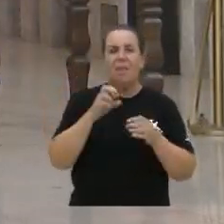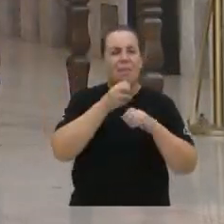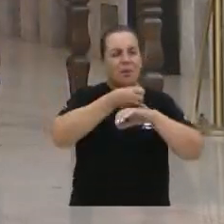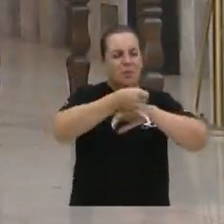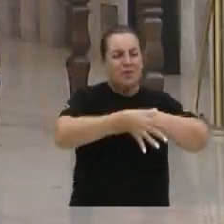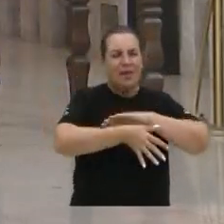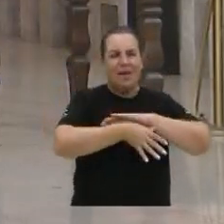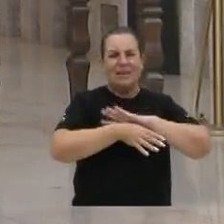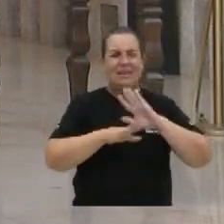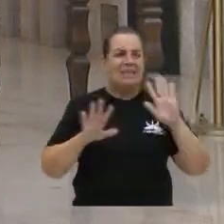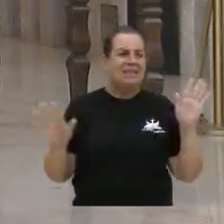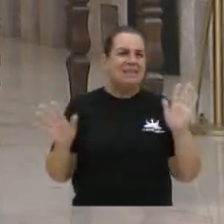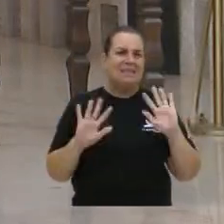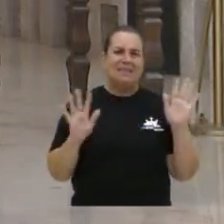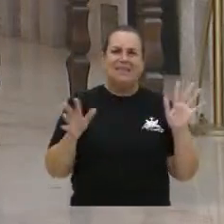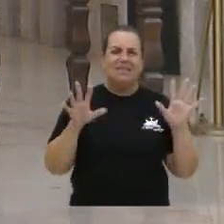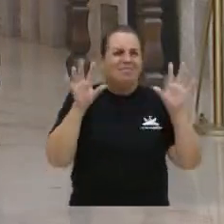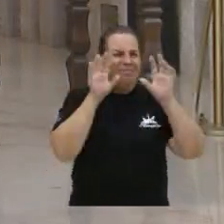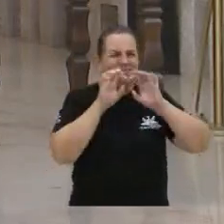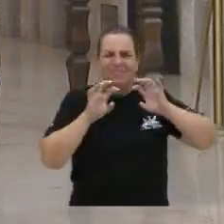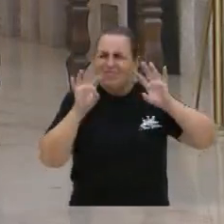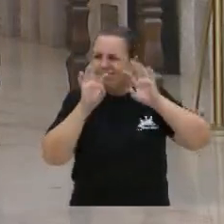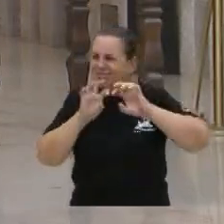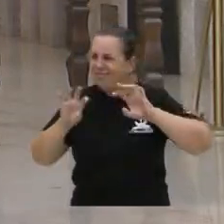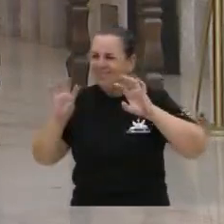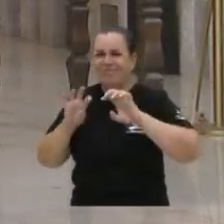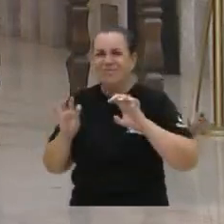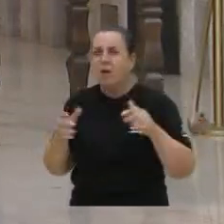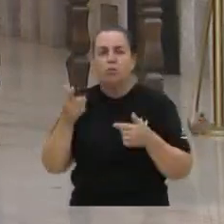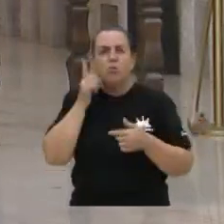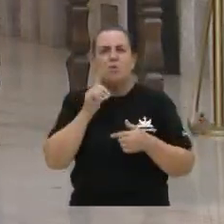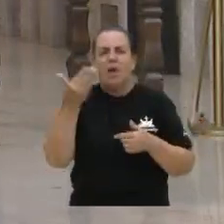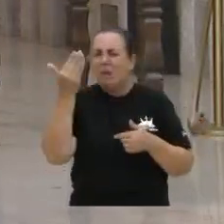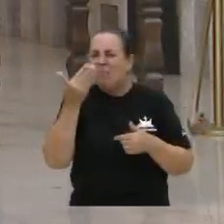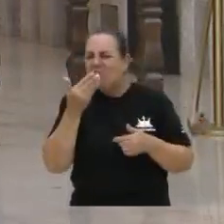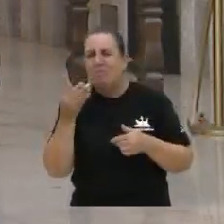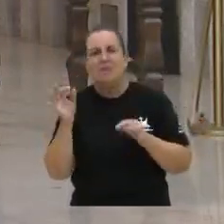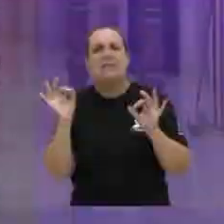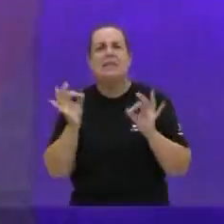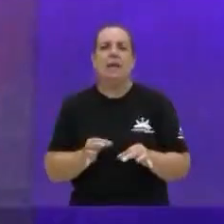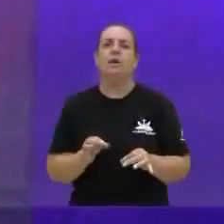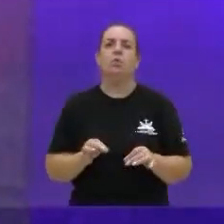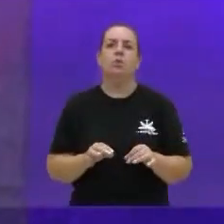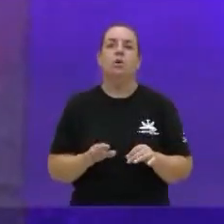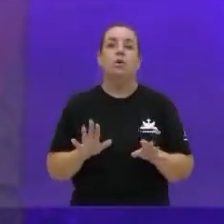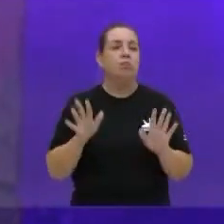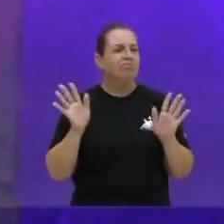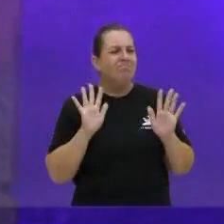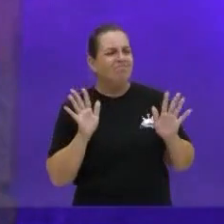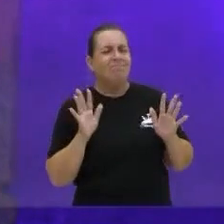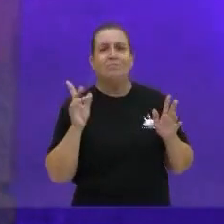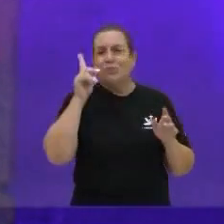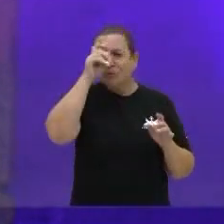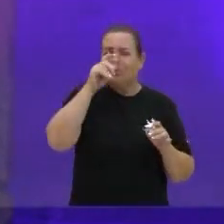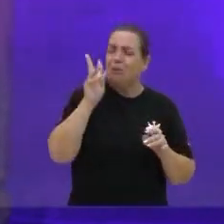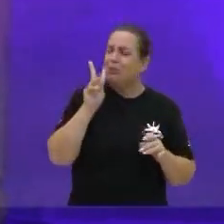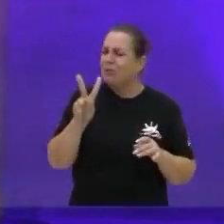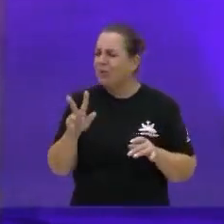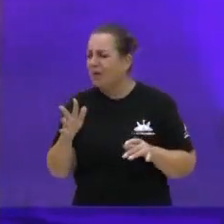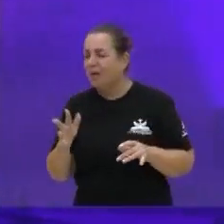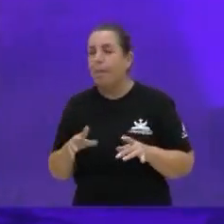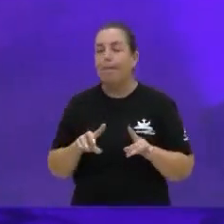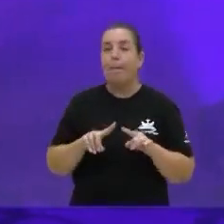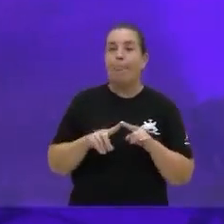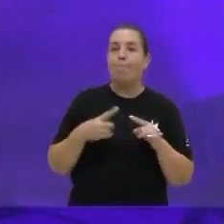madrugada, é um lusco-fusco. Quer dizer, você enxerga, mas não enxerga tão bem. Enquanto